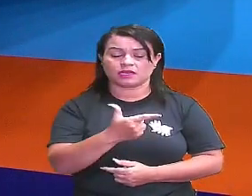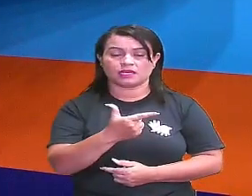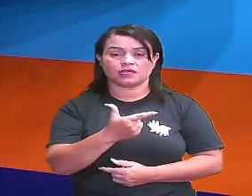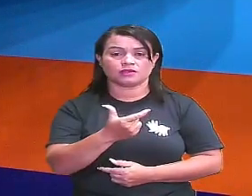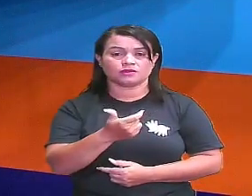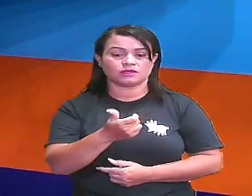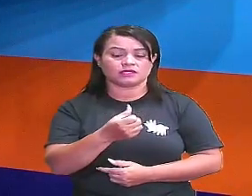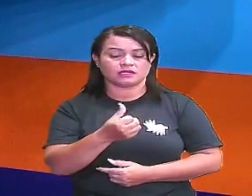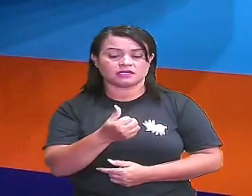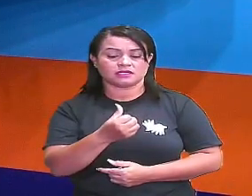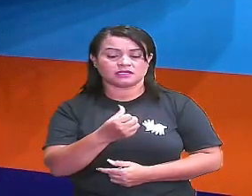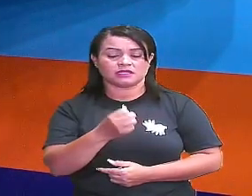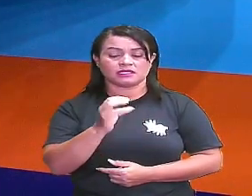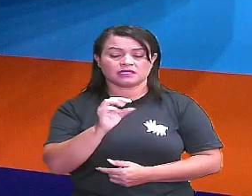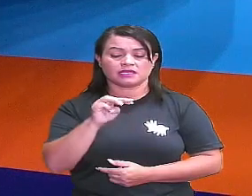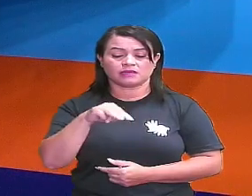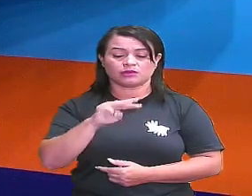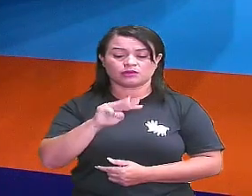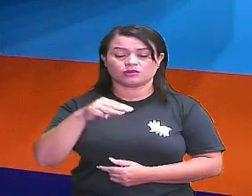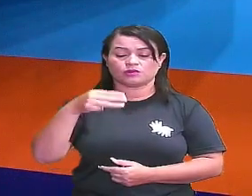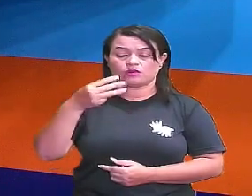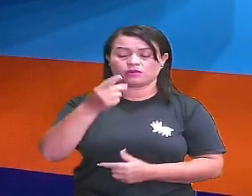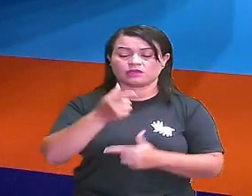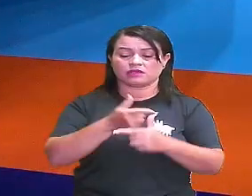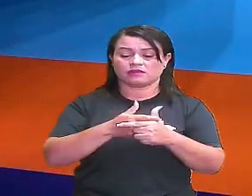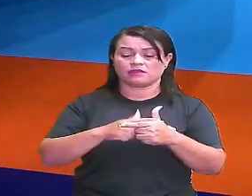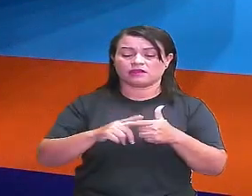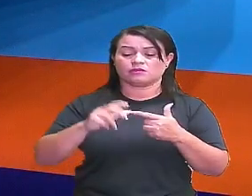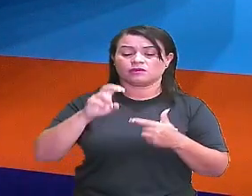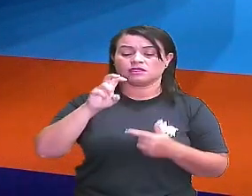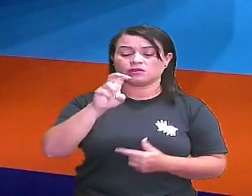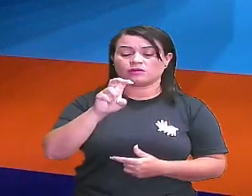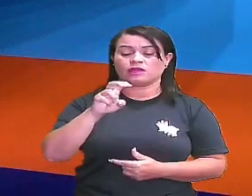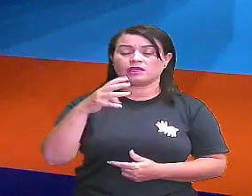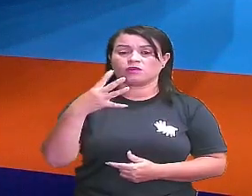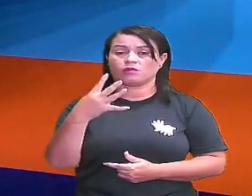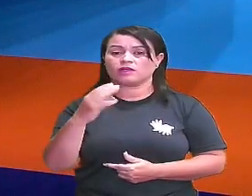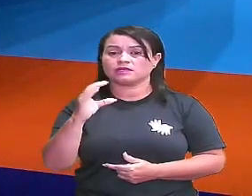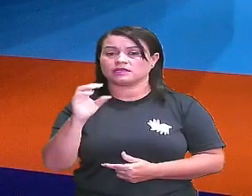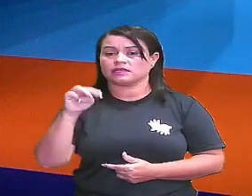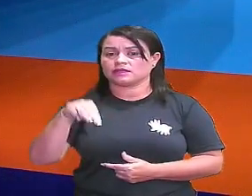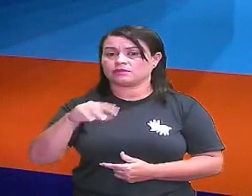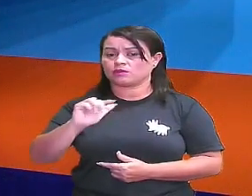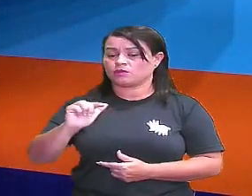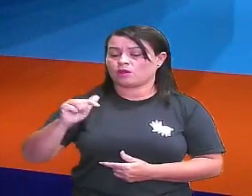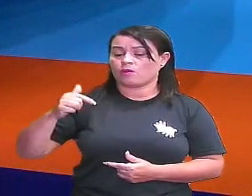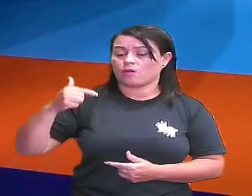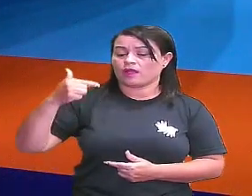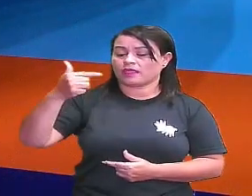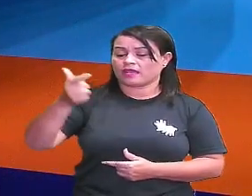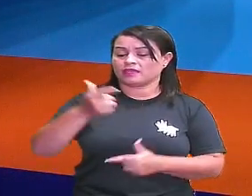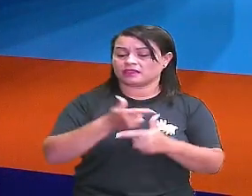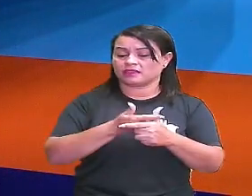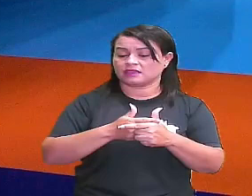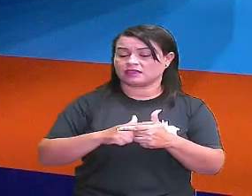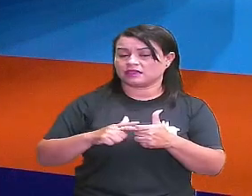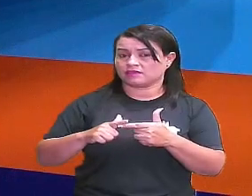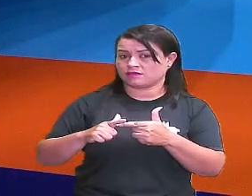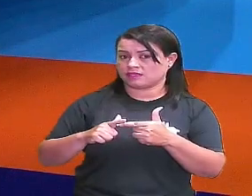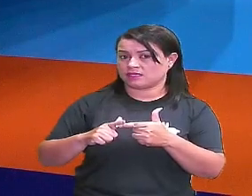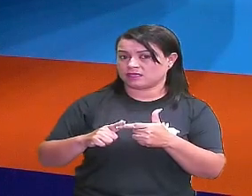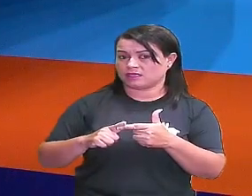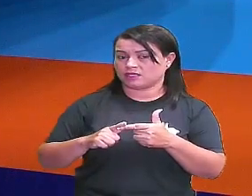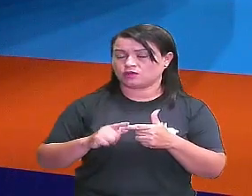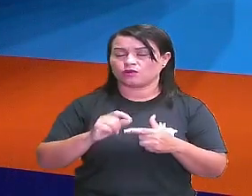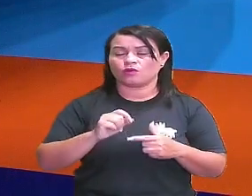centímetros cúbicos dividido por 54 centímetros ao quadrado. Eu estou dividindo a quantidade de volume